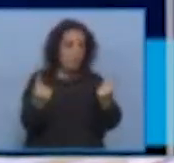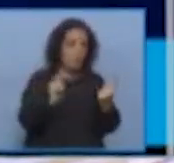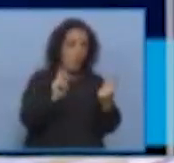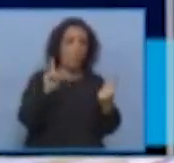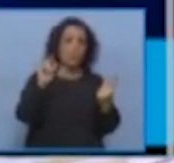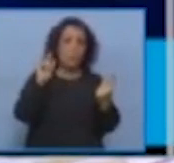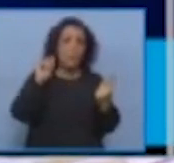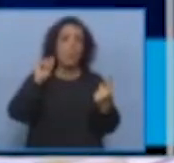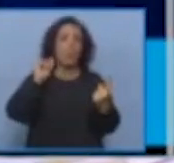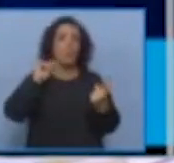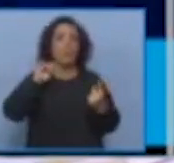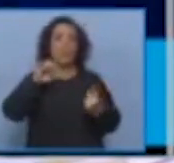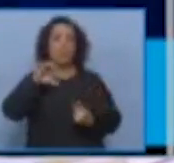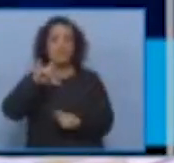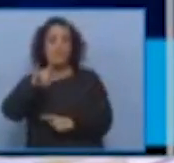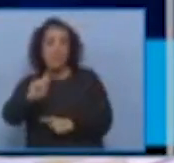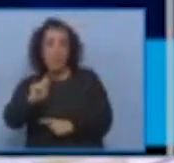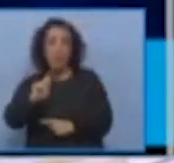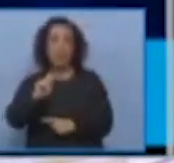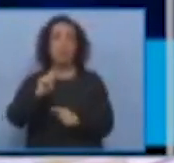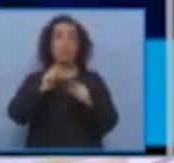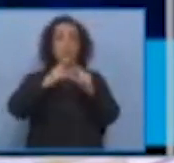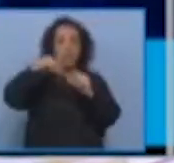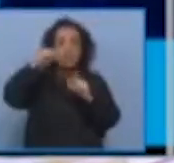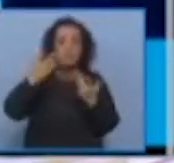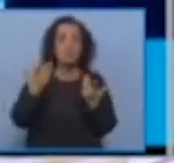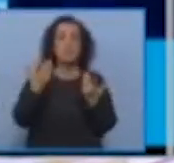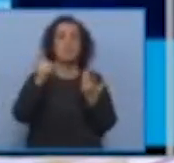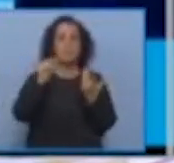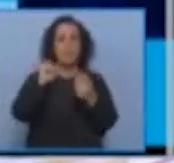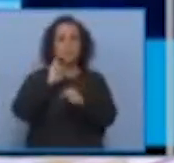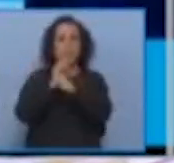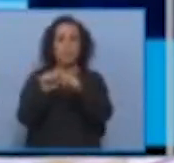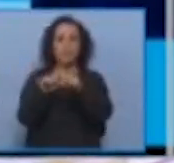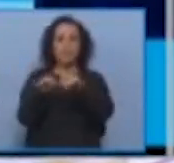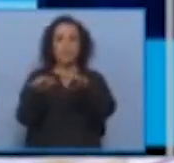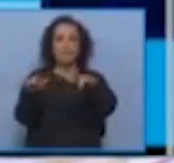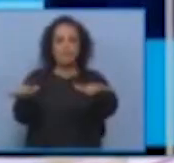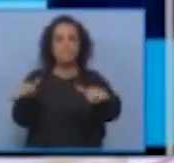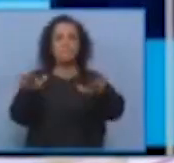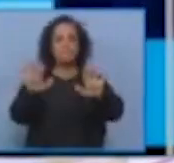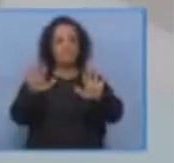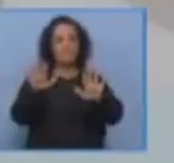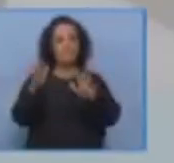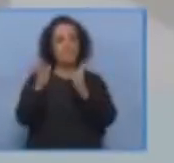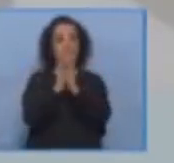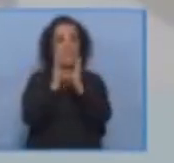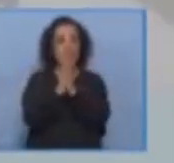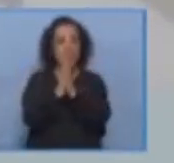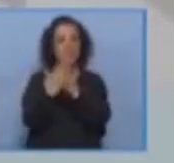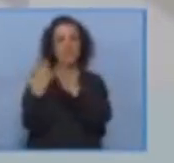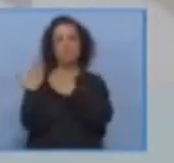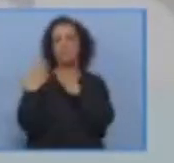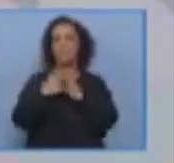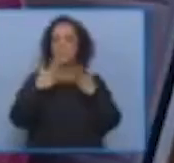Chile, há múltiplos casos que se vão disseminando e há uma responsabilidade muito grande da igreja em combater por todos